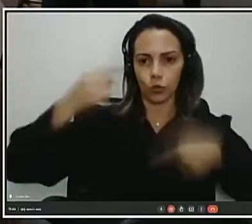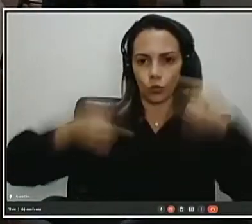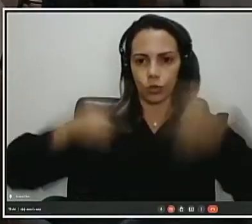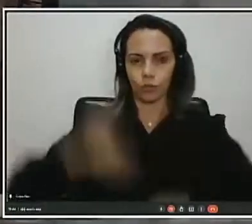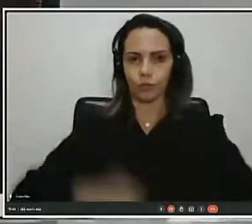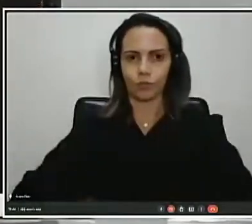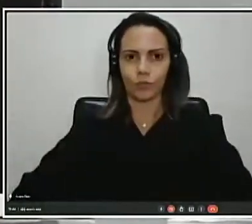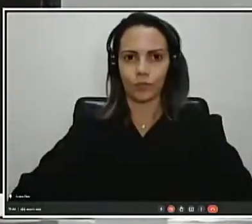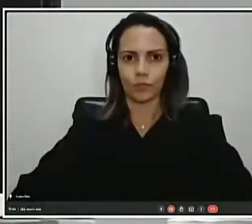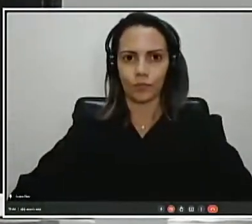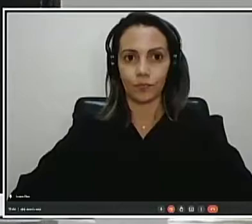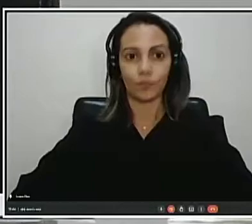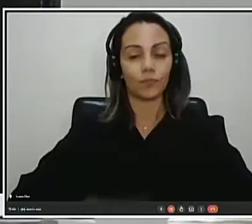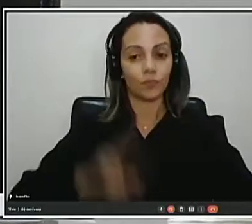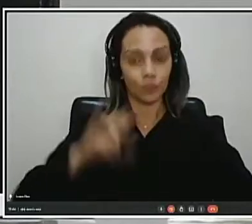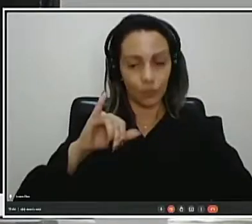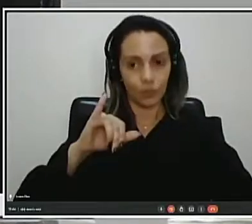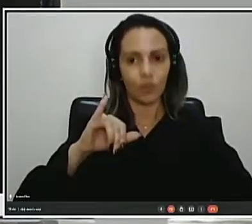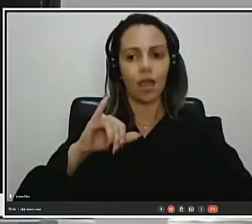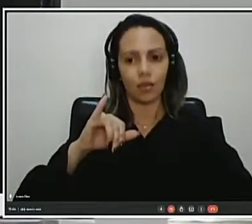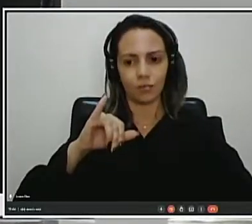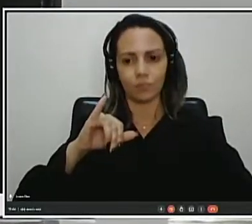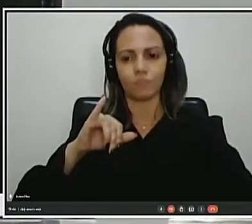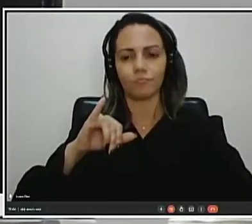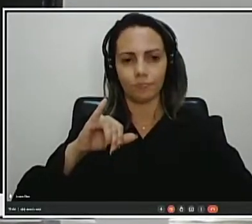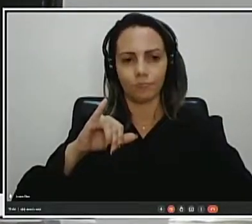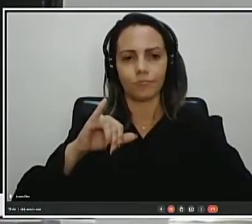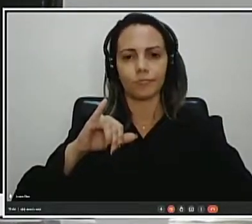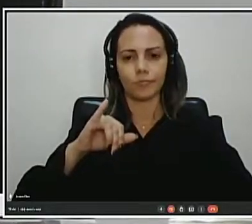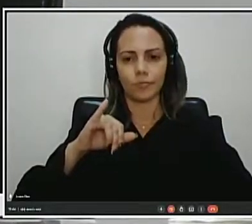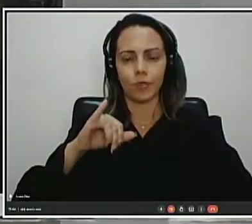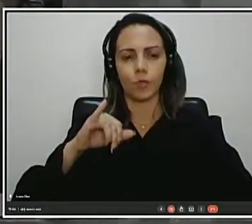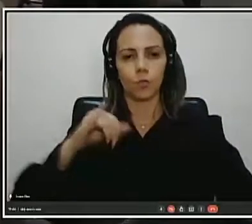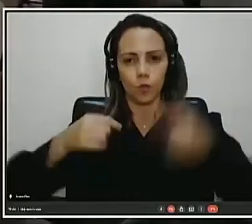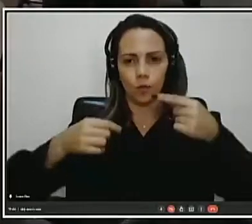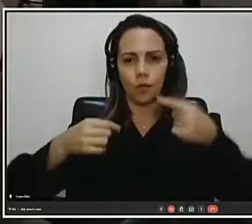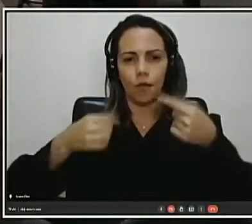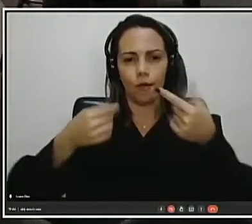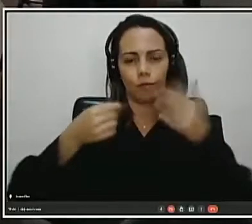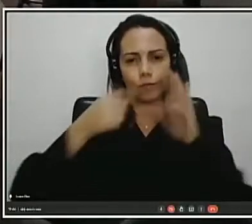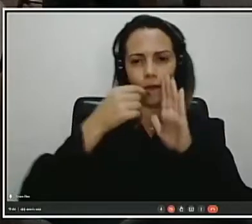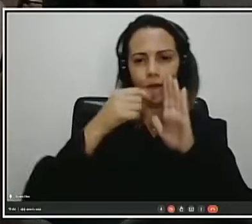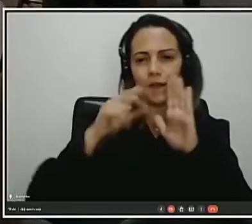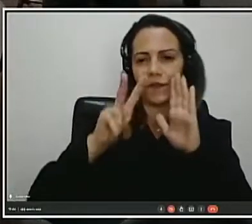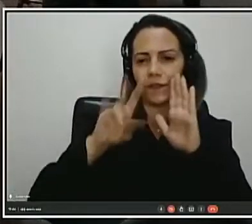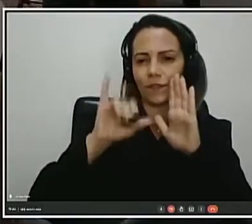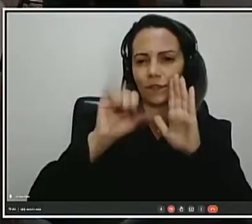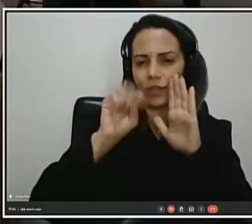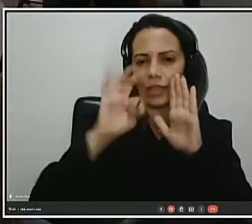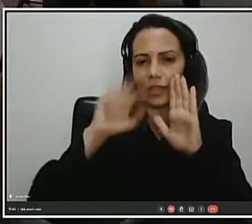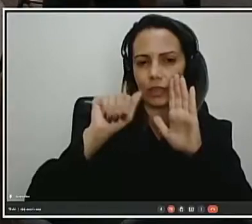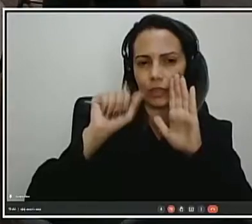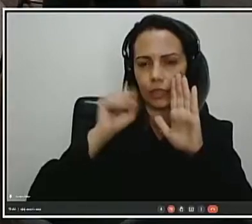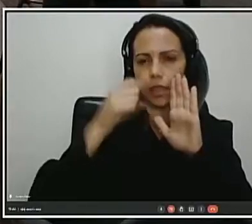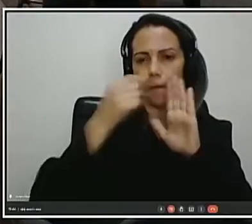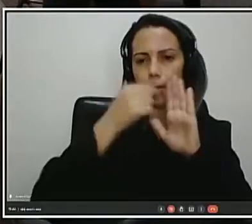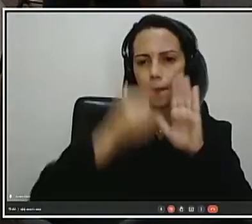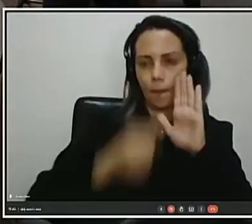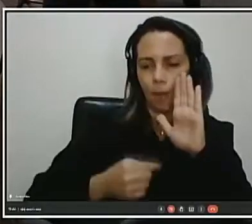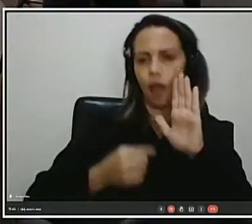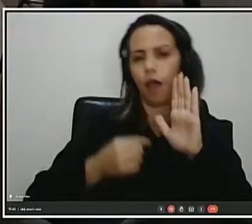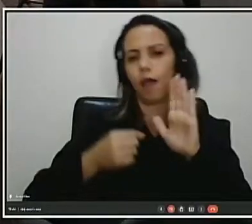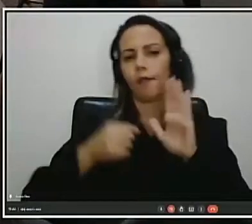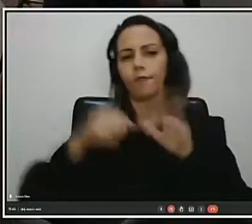Vamos colocar em vistas, em votação, as vistas. Senhores vereadores que aprovam o pedido